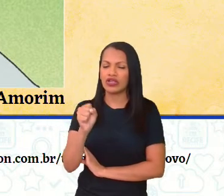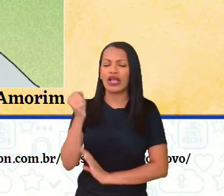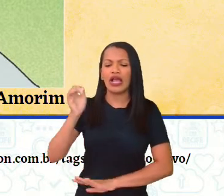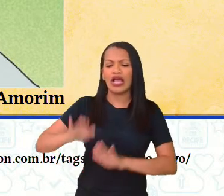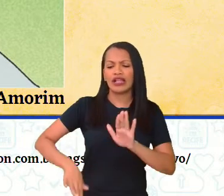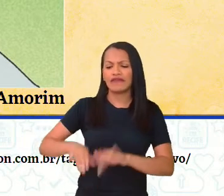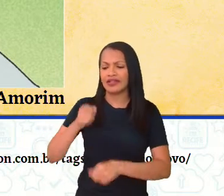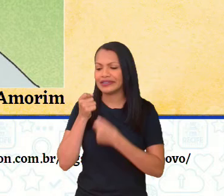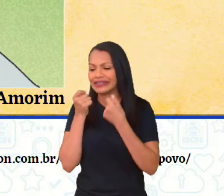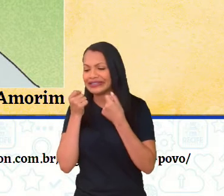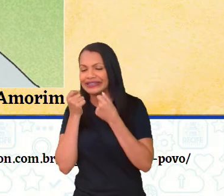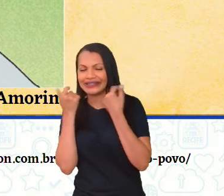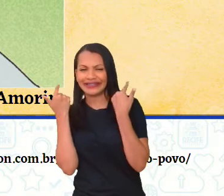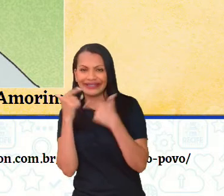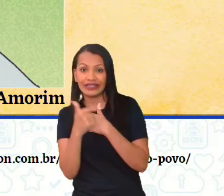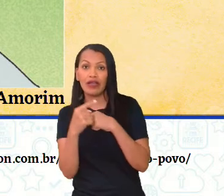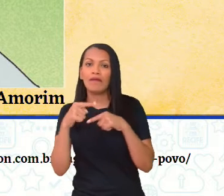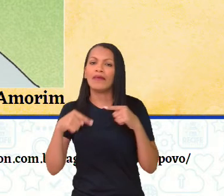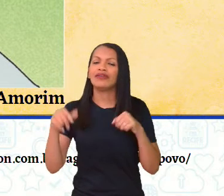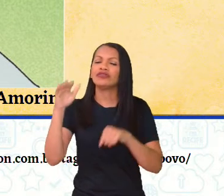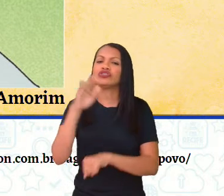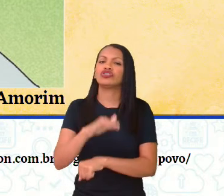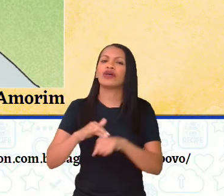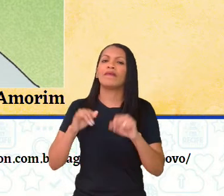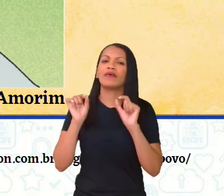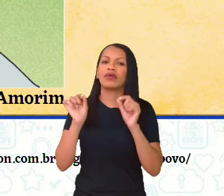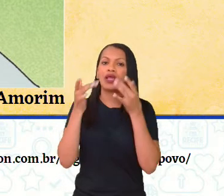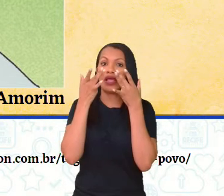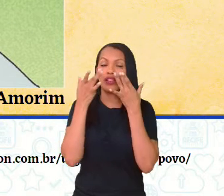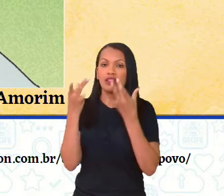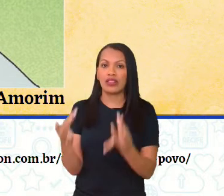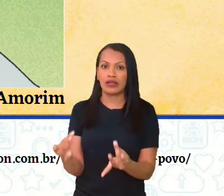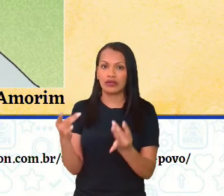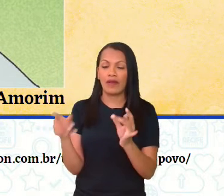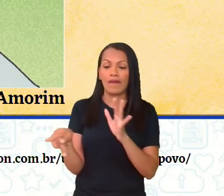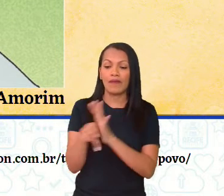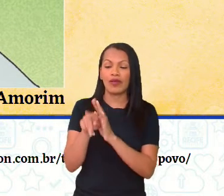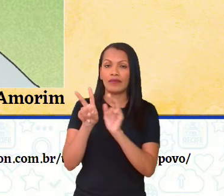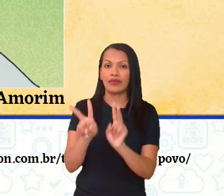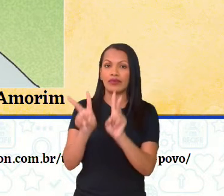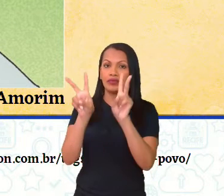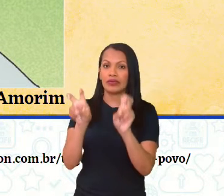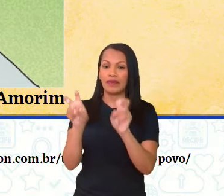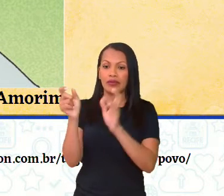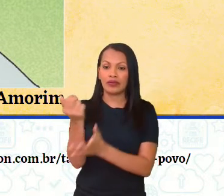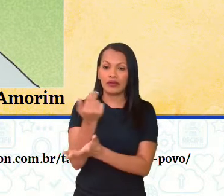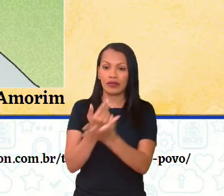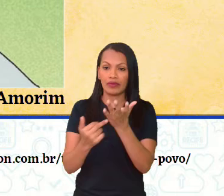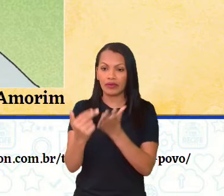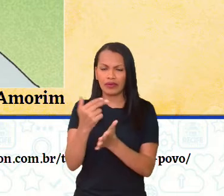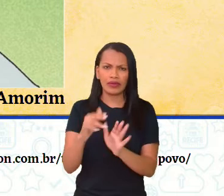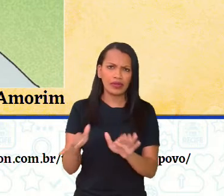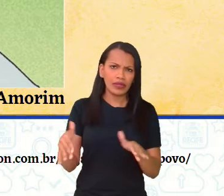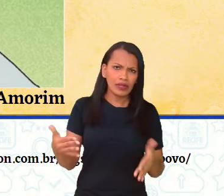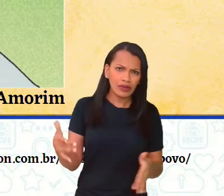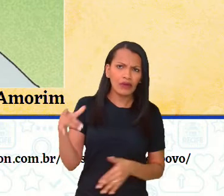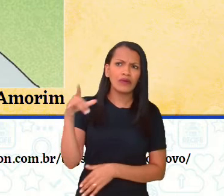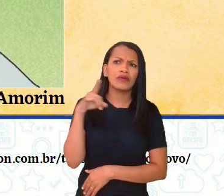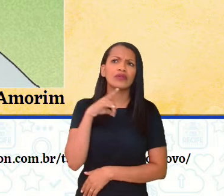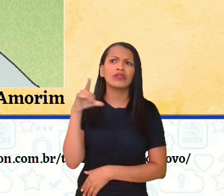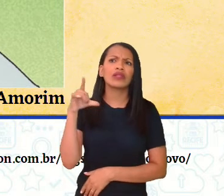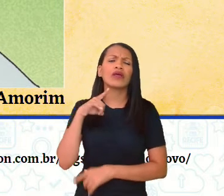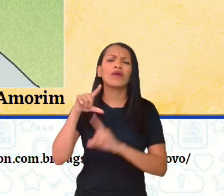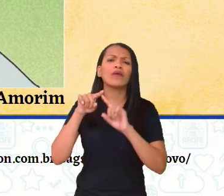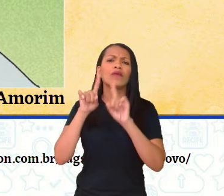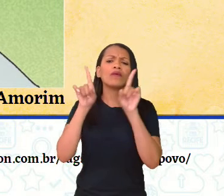fazer de chamar a atenção para algum tema, né? Através aí de um desenho. Então a gente tem aí, ó, um